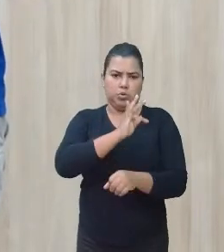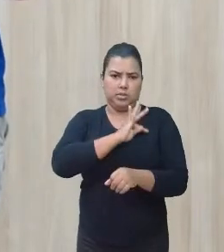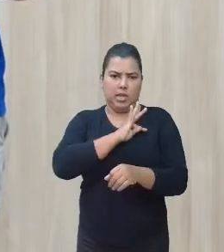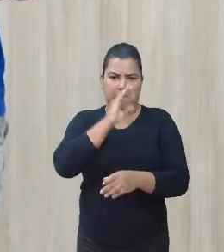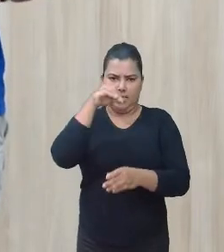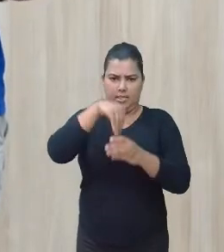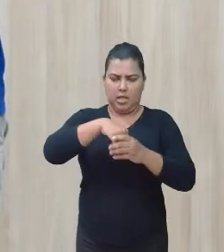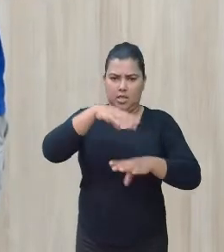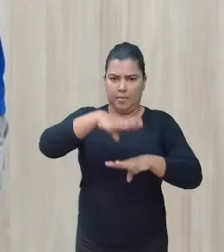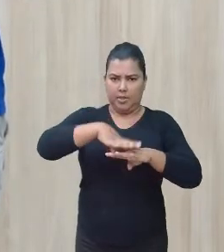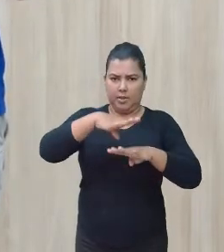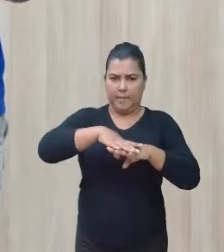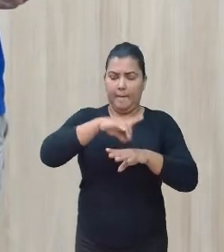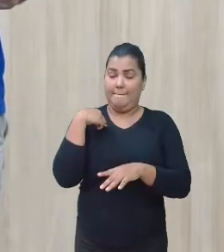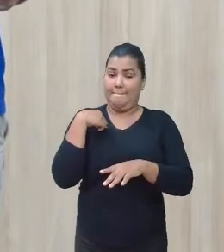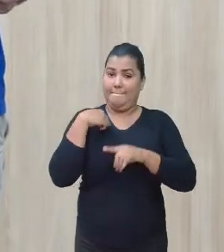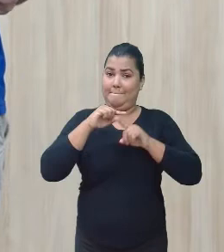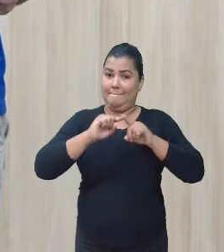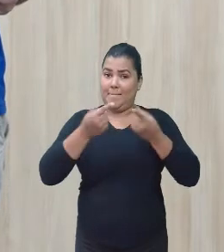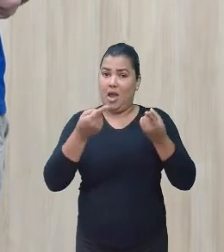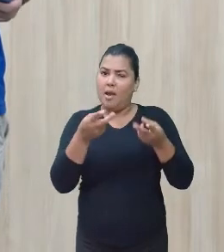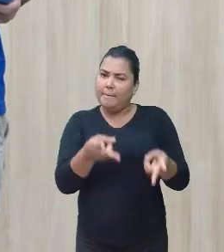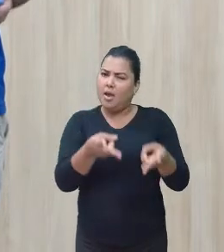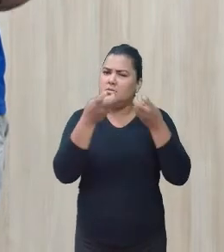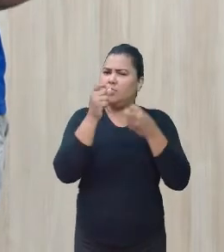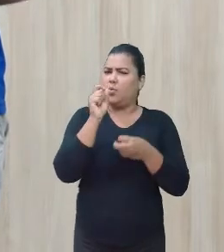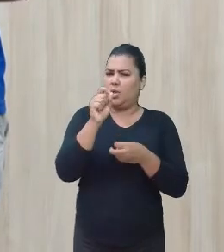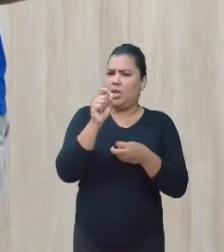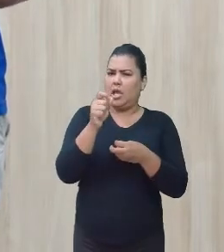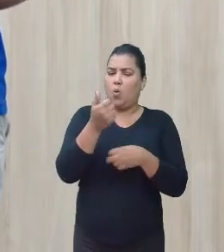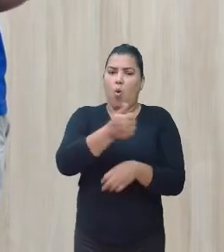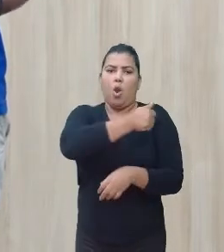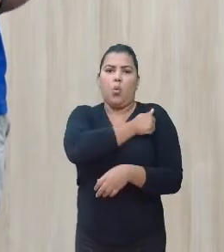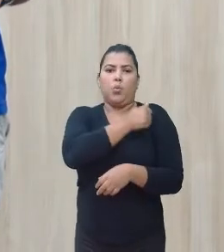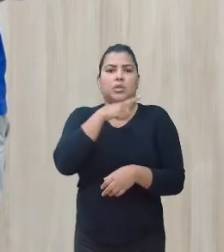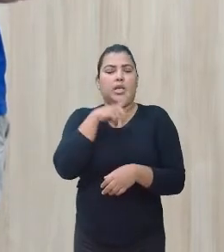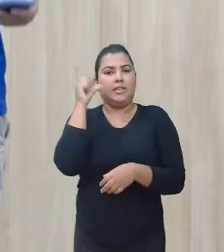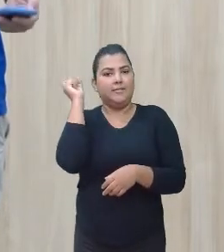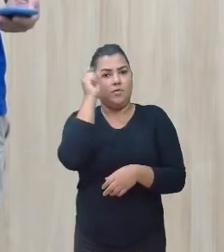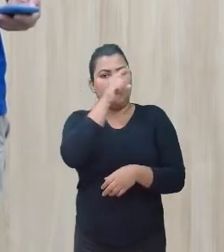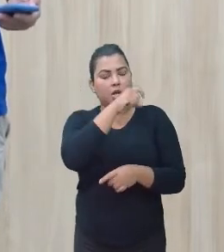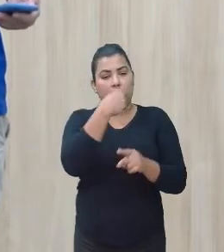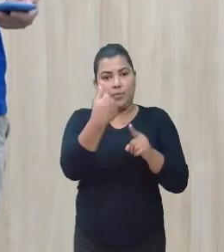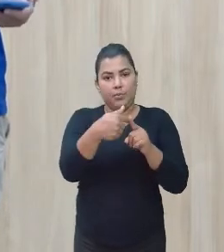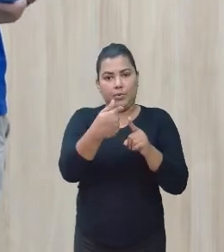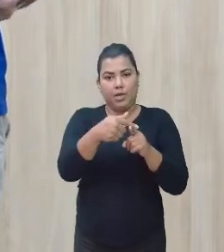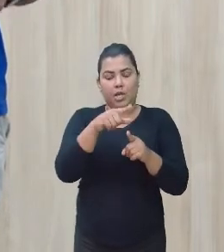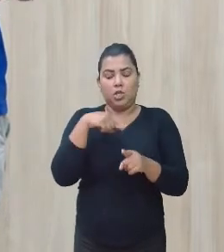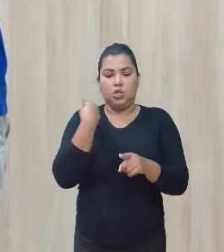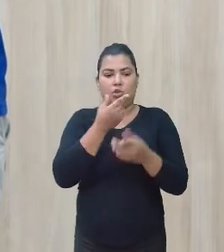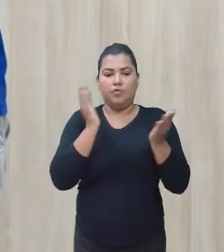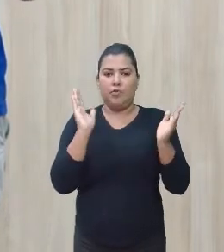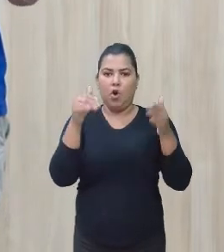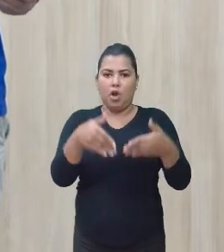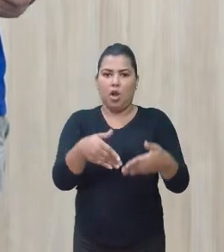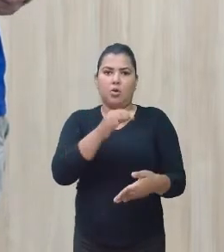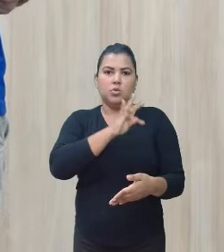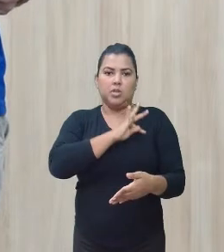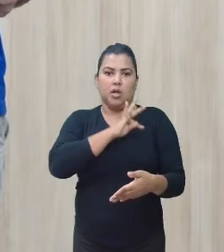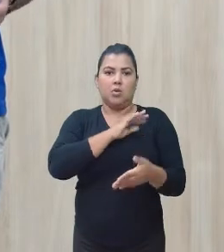gente percebe que muitas das dificuldades que aparecem é justamente por dar ênfase a essa parte técnica antes da